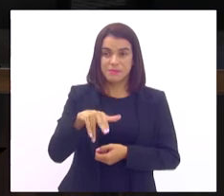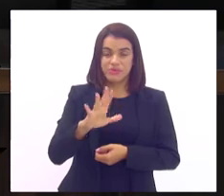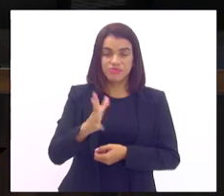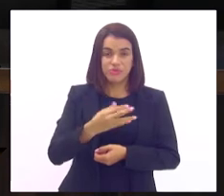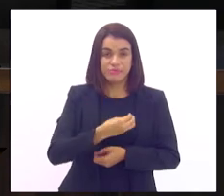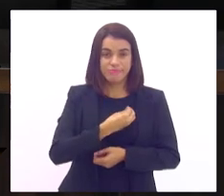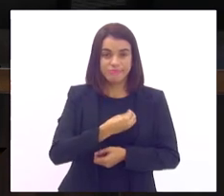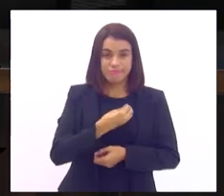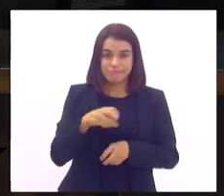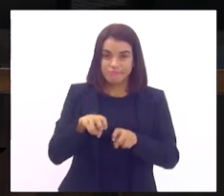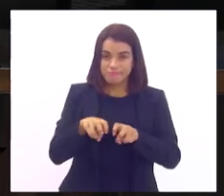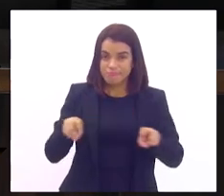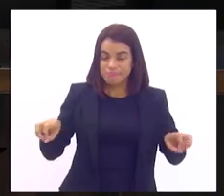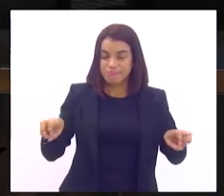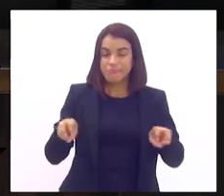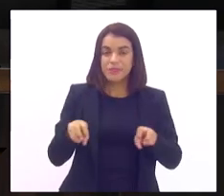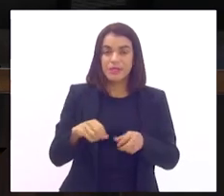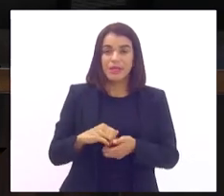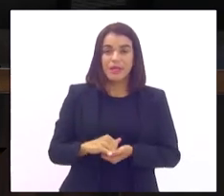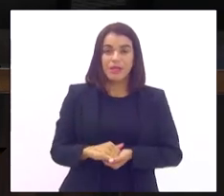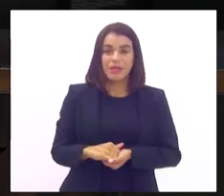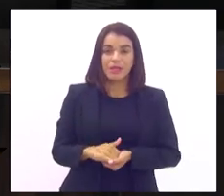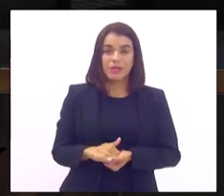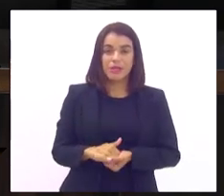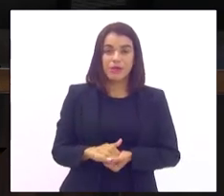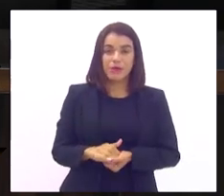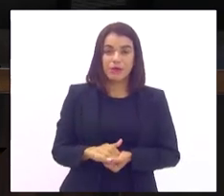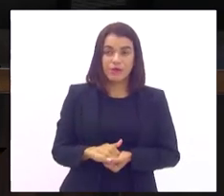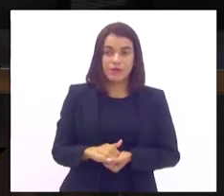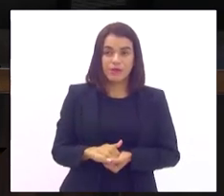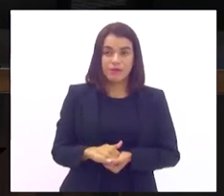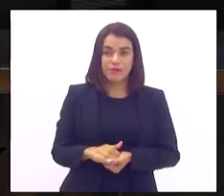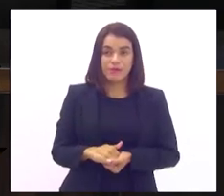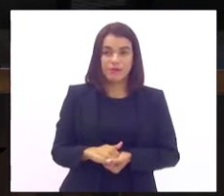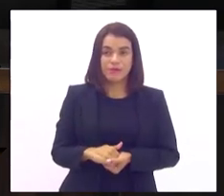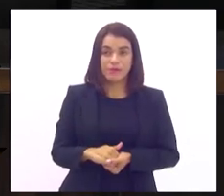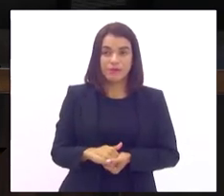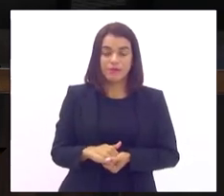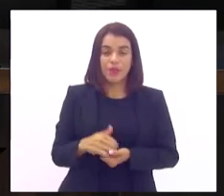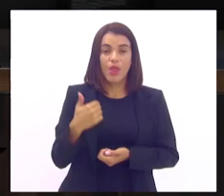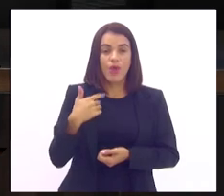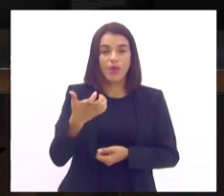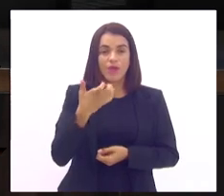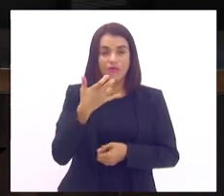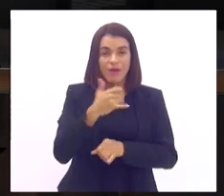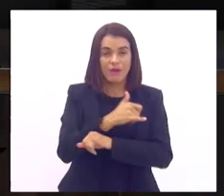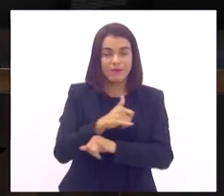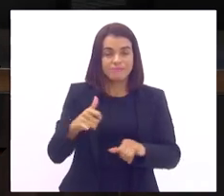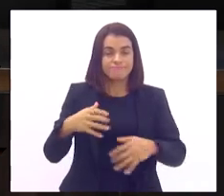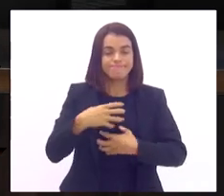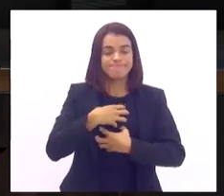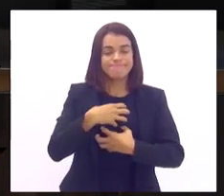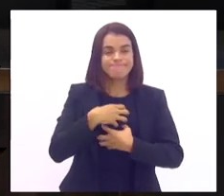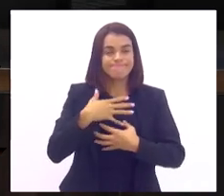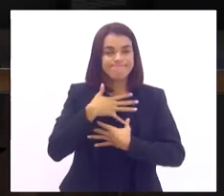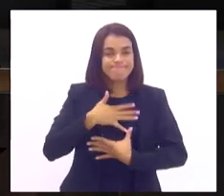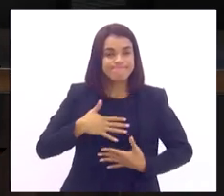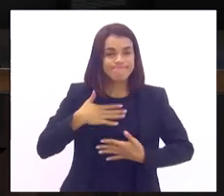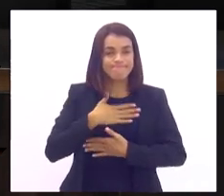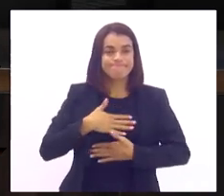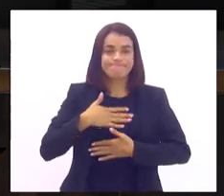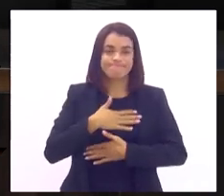aqui nos honrando com a sua presença. Eu queria dizer da alegria, da